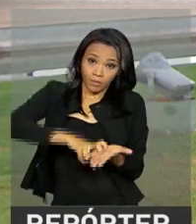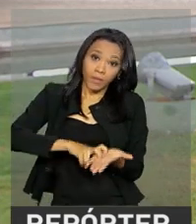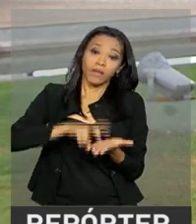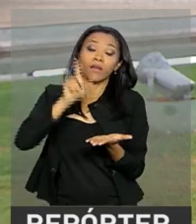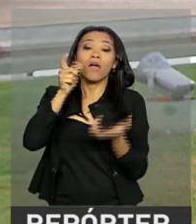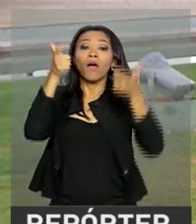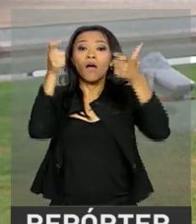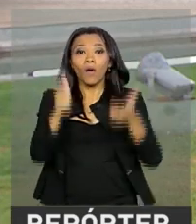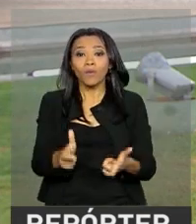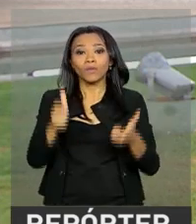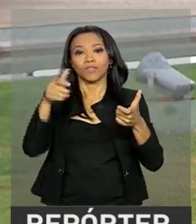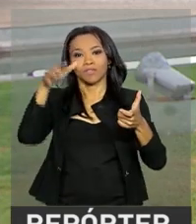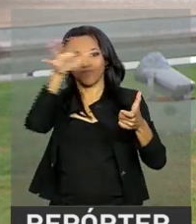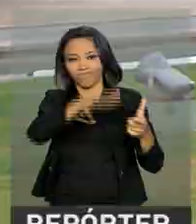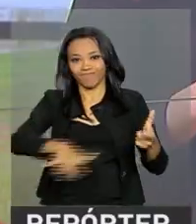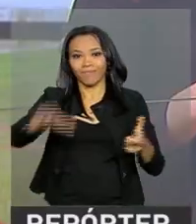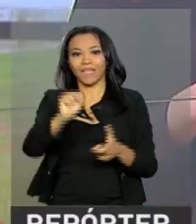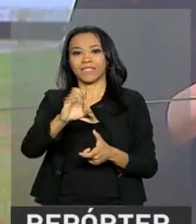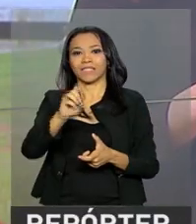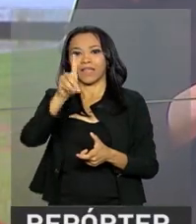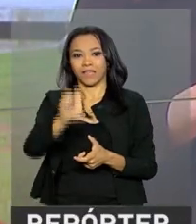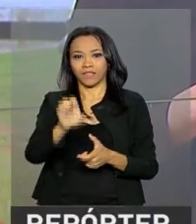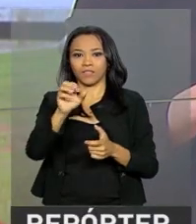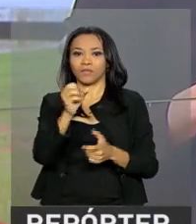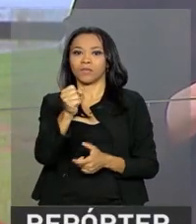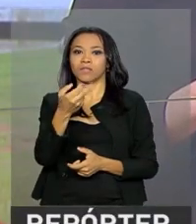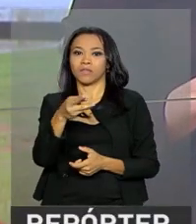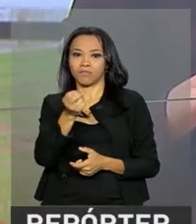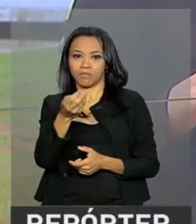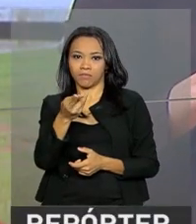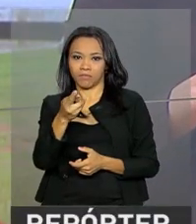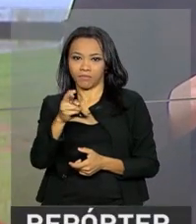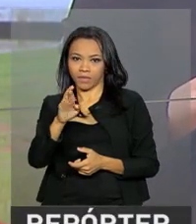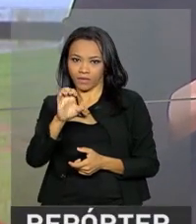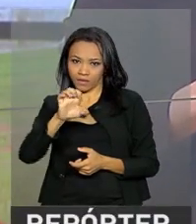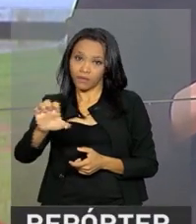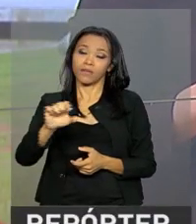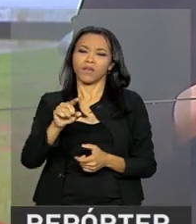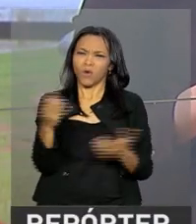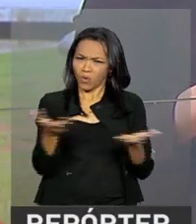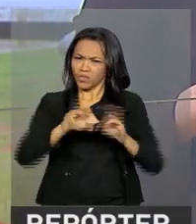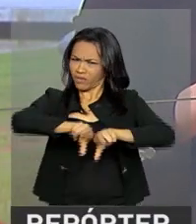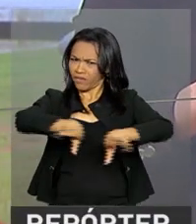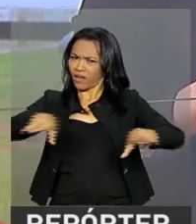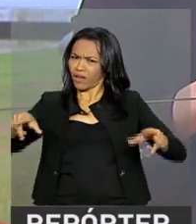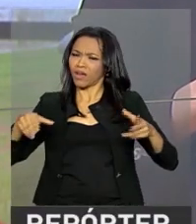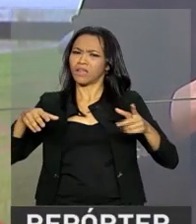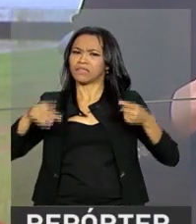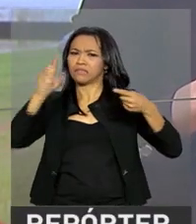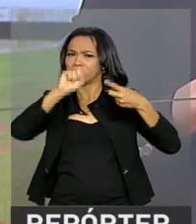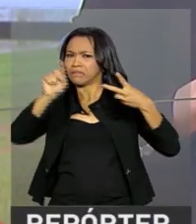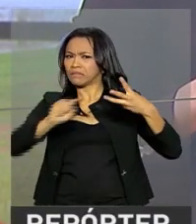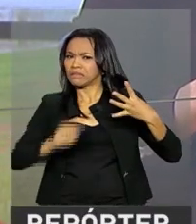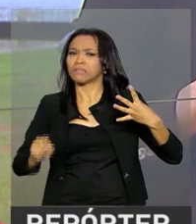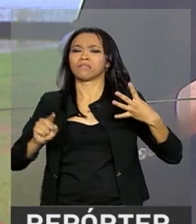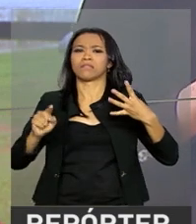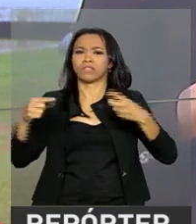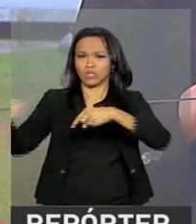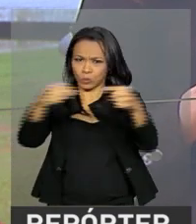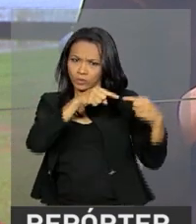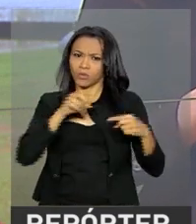do Sebrae. Paola, e hoje o presidente Temer dá sequência à série de discussões sobre a situação dos presídios, é